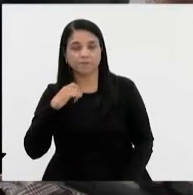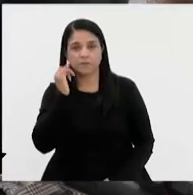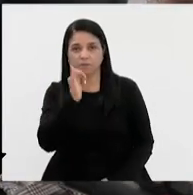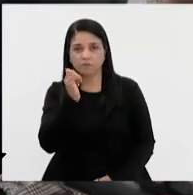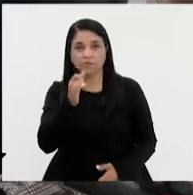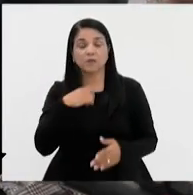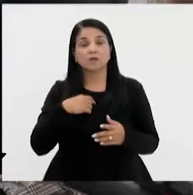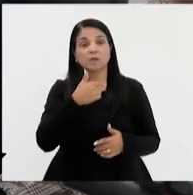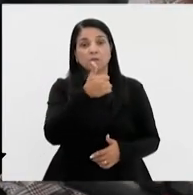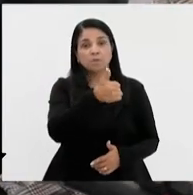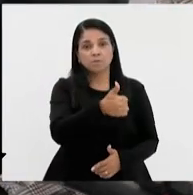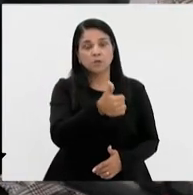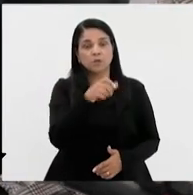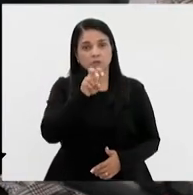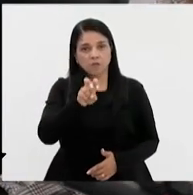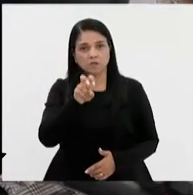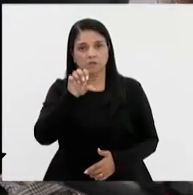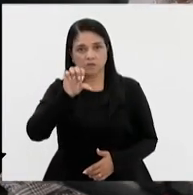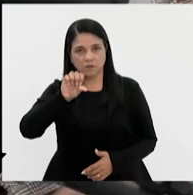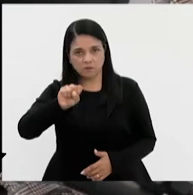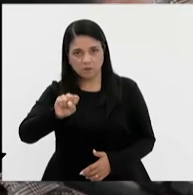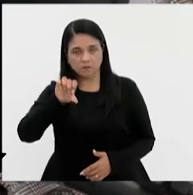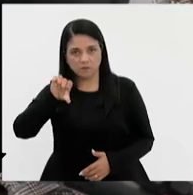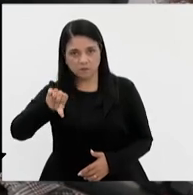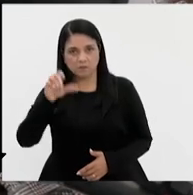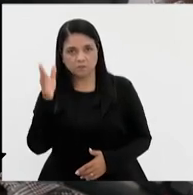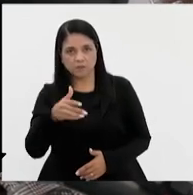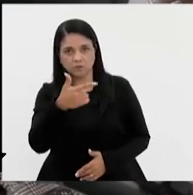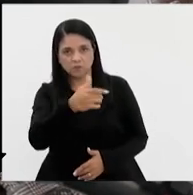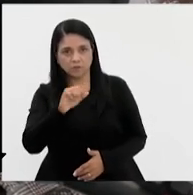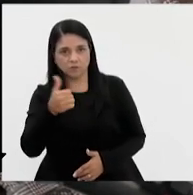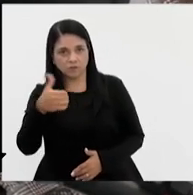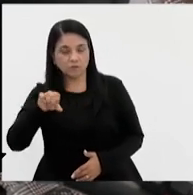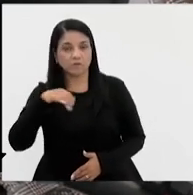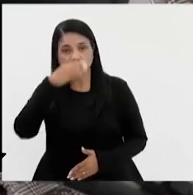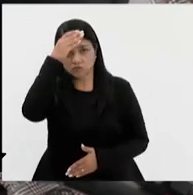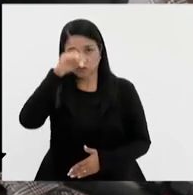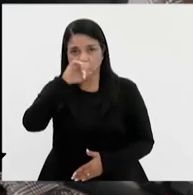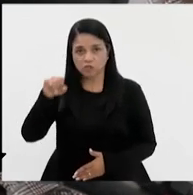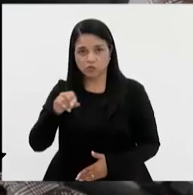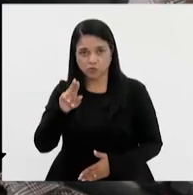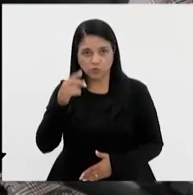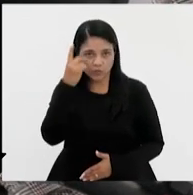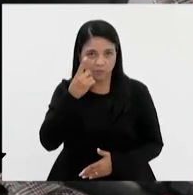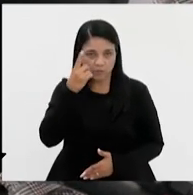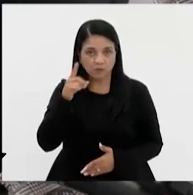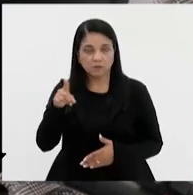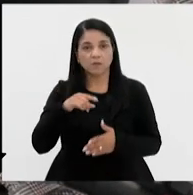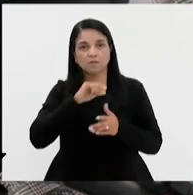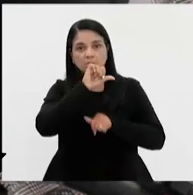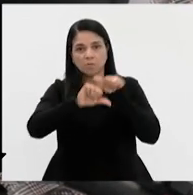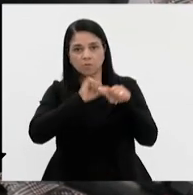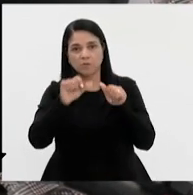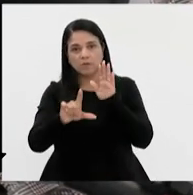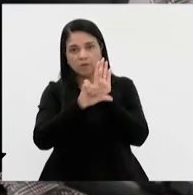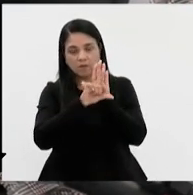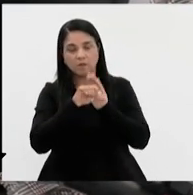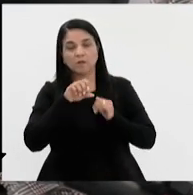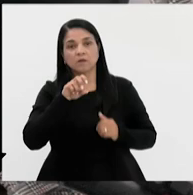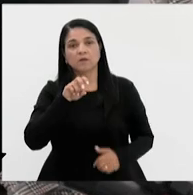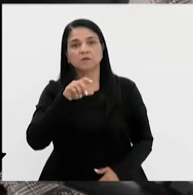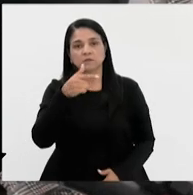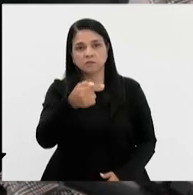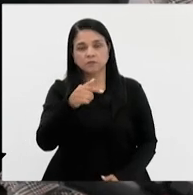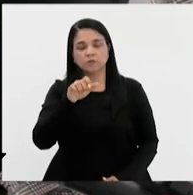1586, de 2019, de autoria da deputada Tia Ju, que altera o artigo 3º da Lei número 7.948,